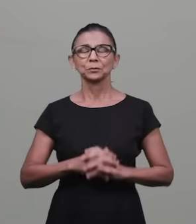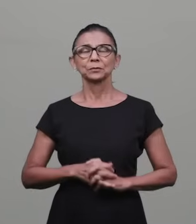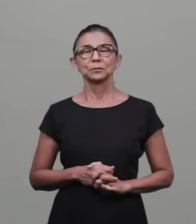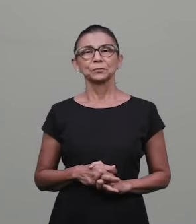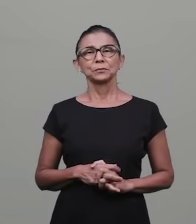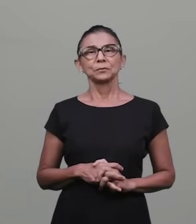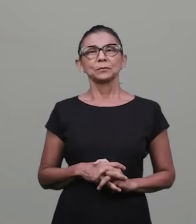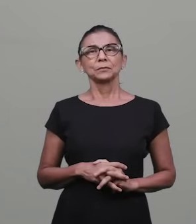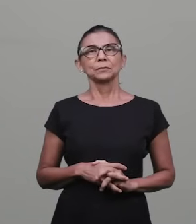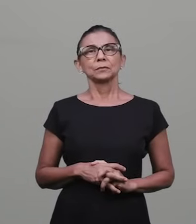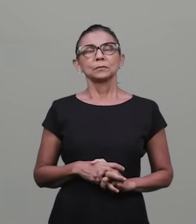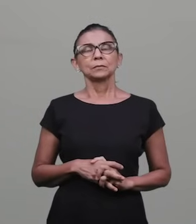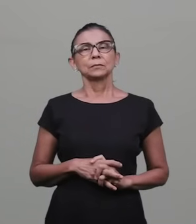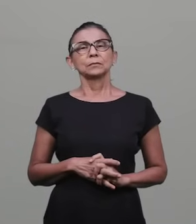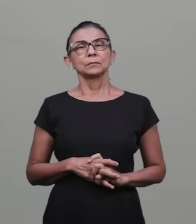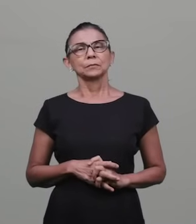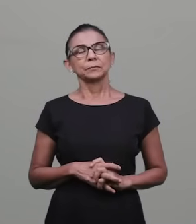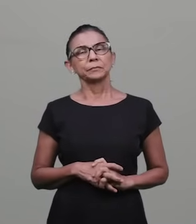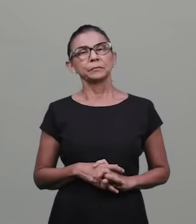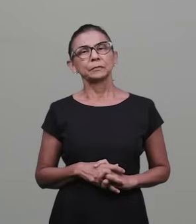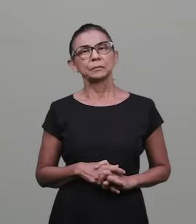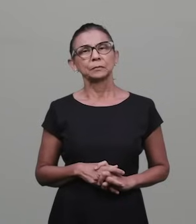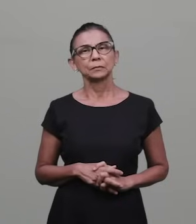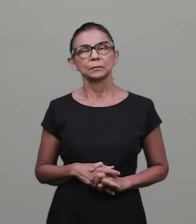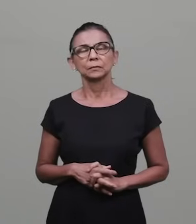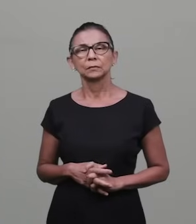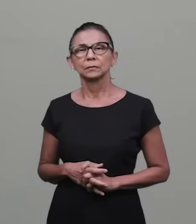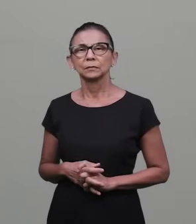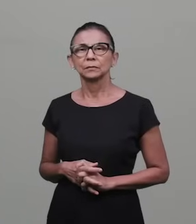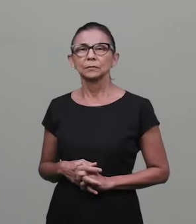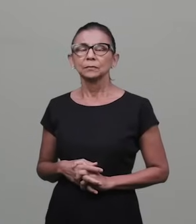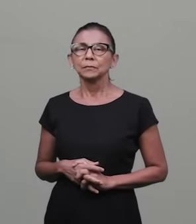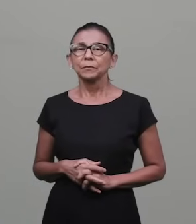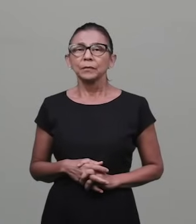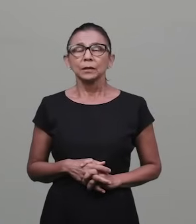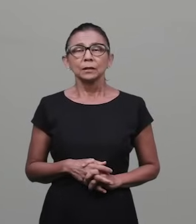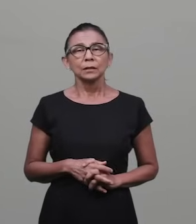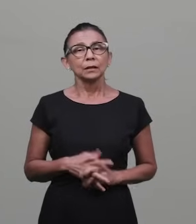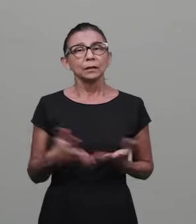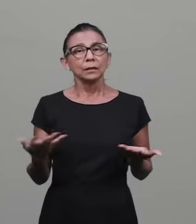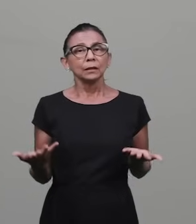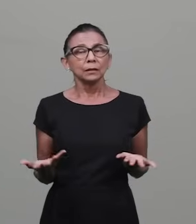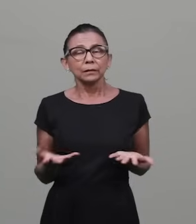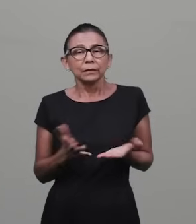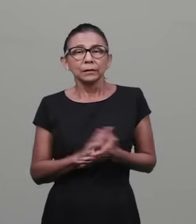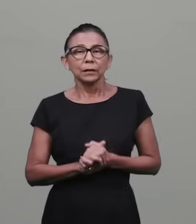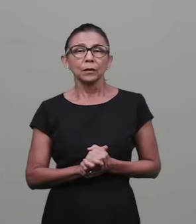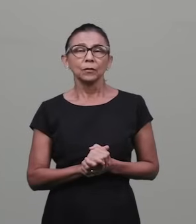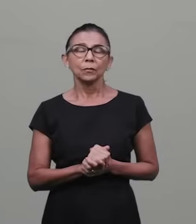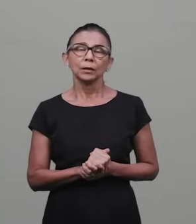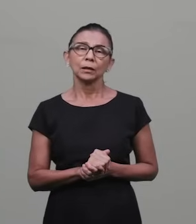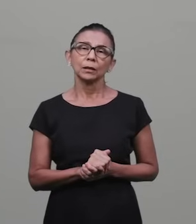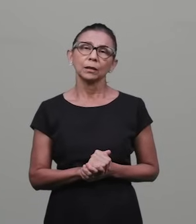Podemos dizer, a vida de casado dos dois durou apenas 9 anos, porque depois... Mas Idelete era uma viúva.